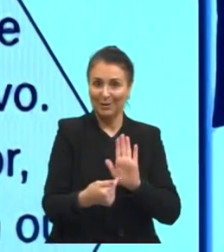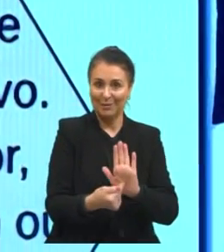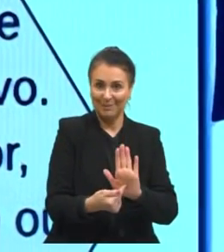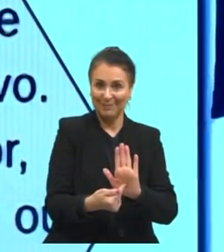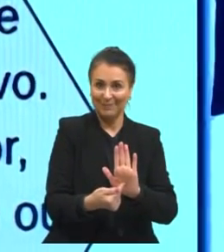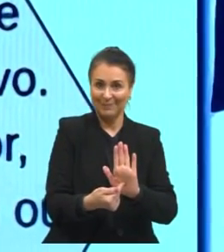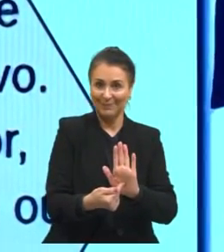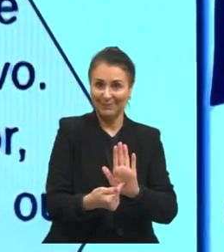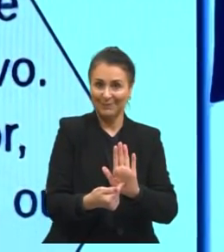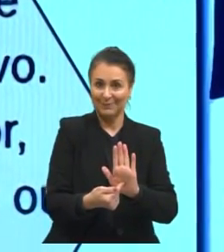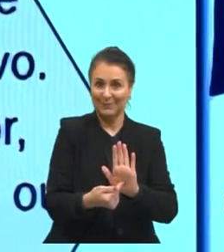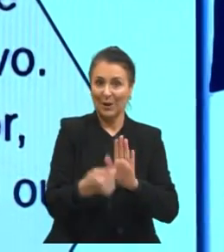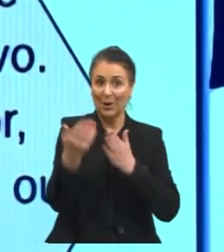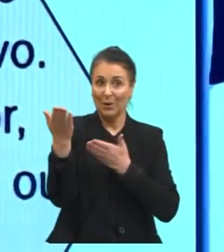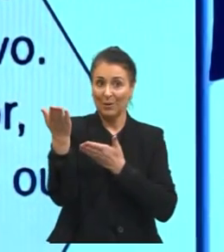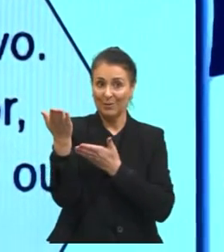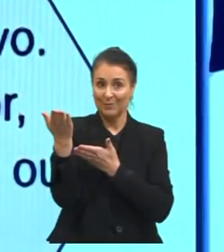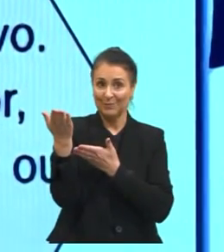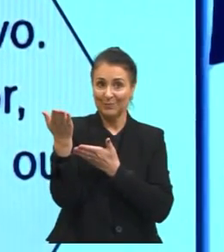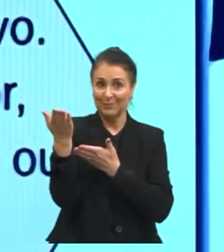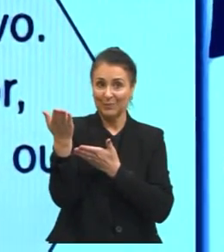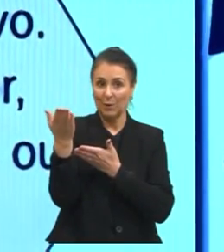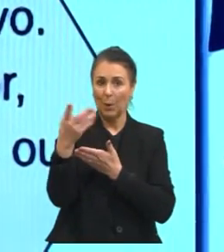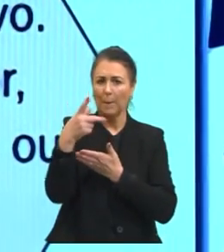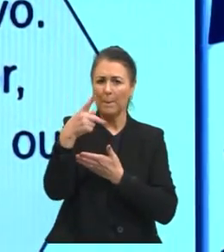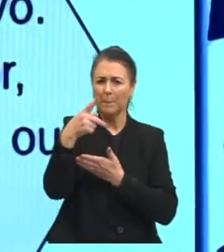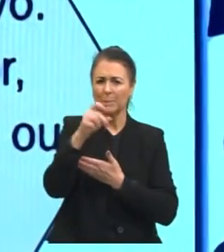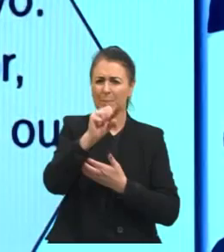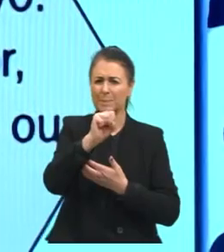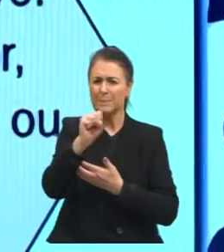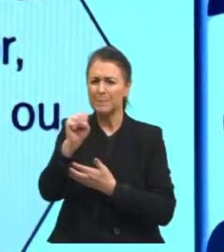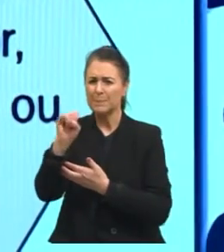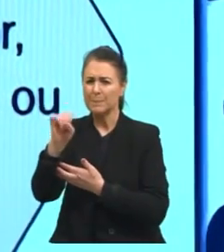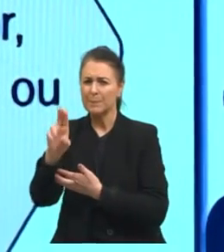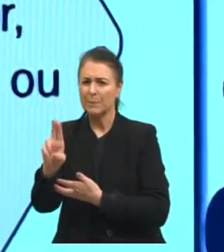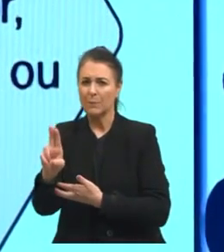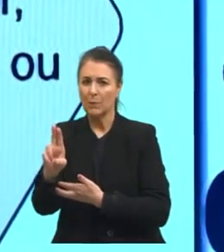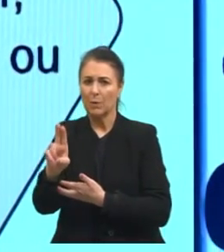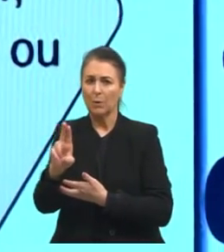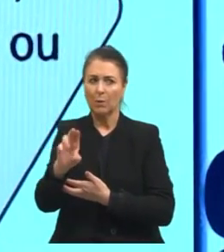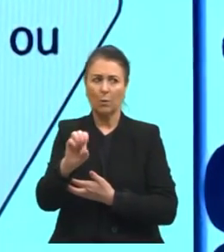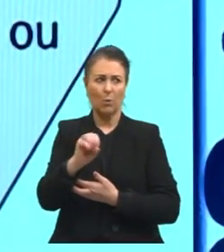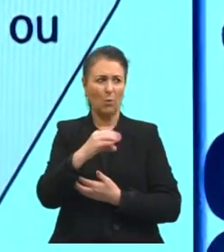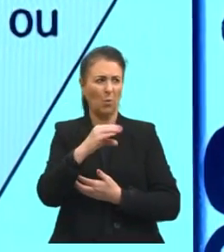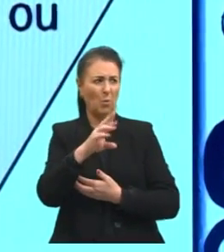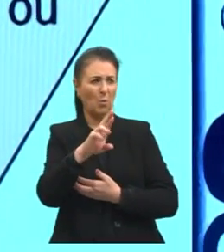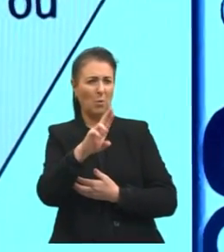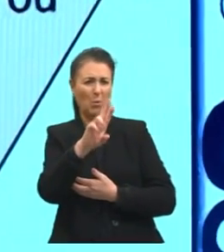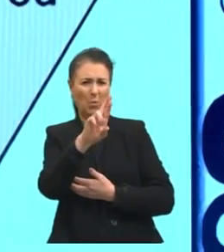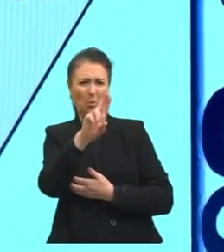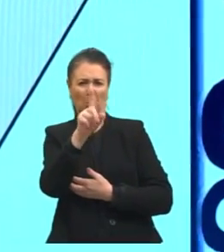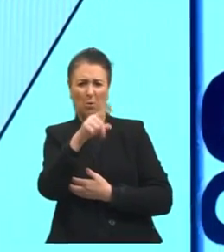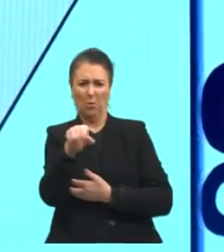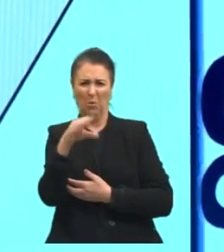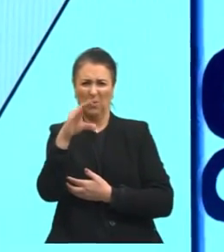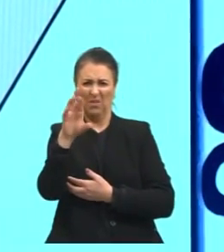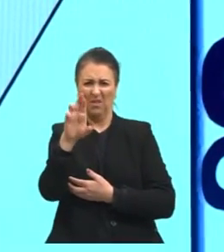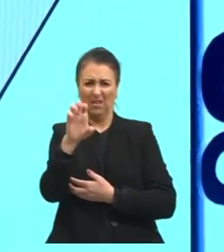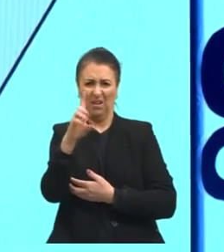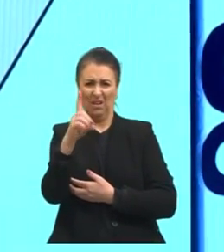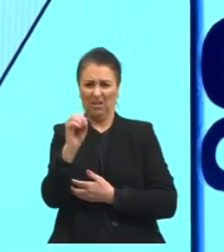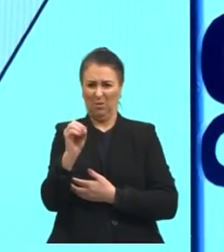podem ser usados, como aqui o psiu ou o cruz credo. São palavras que vão dar